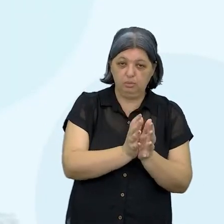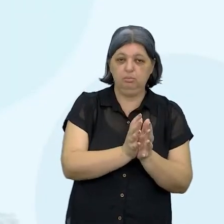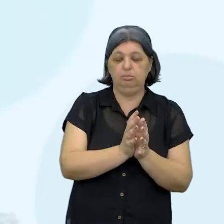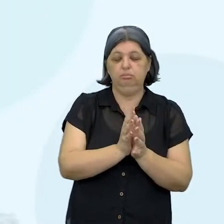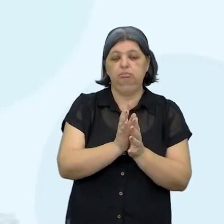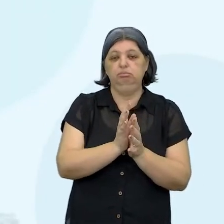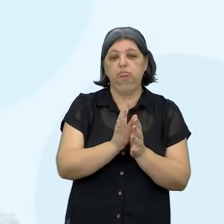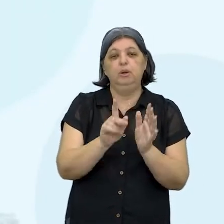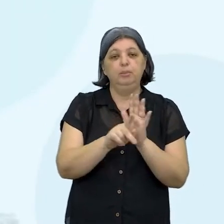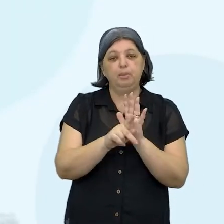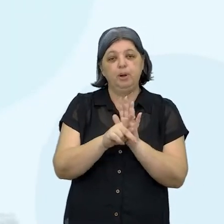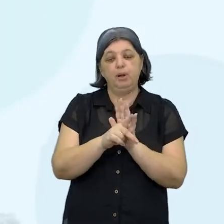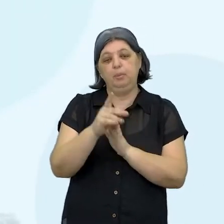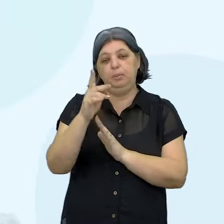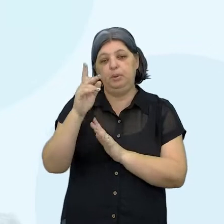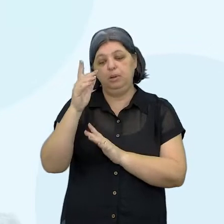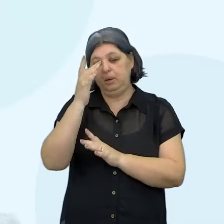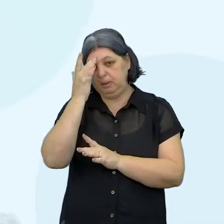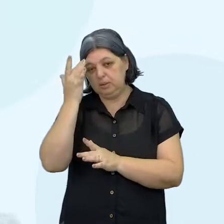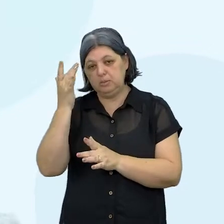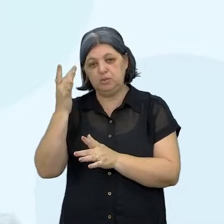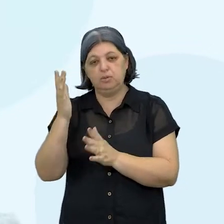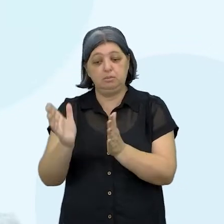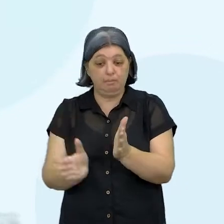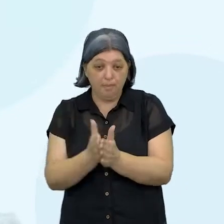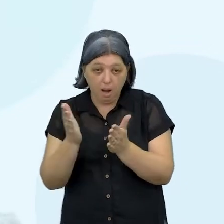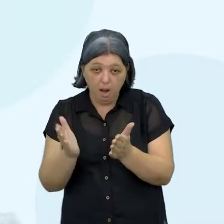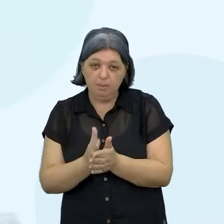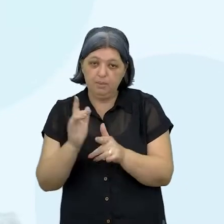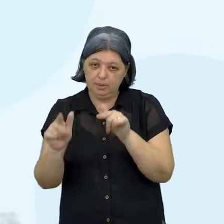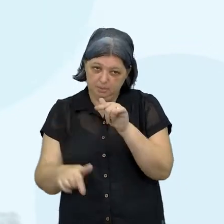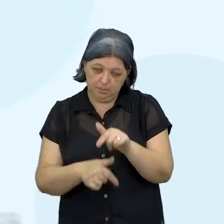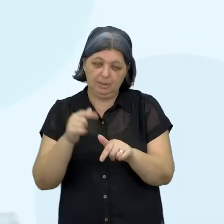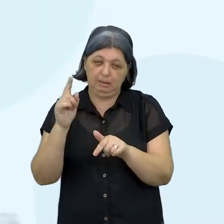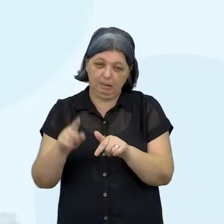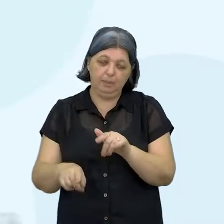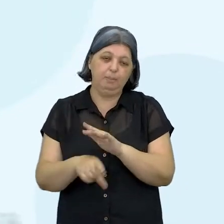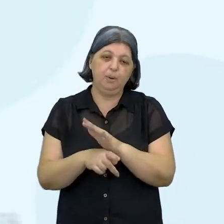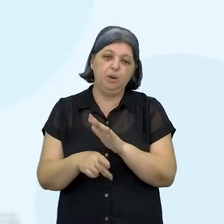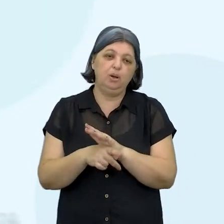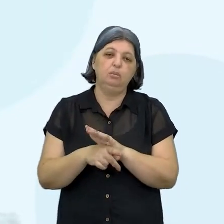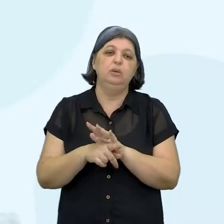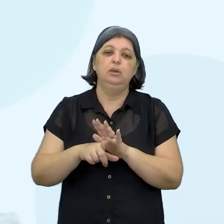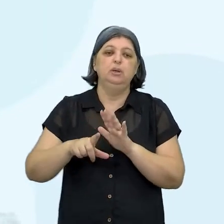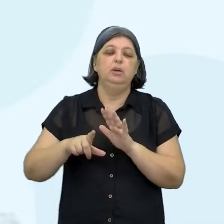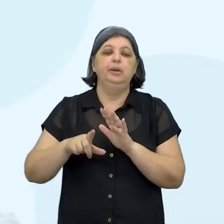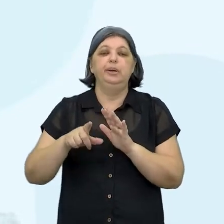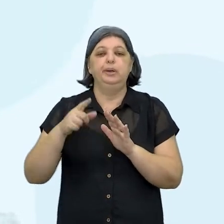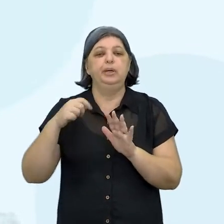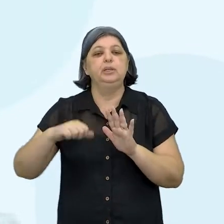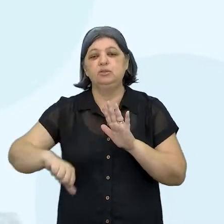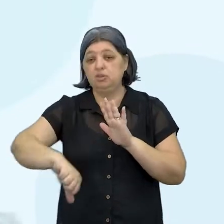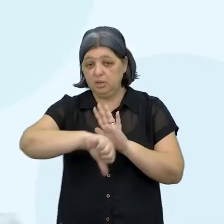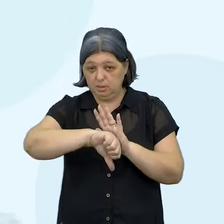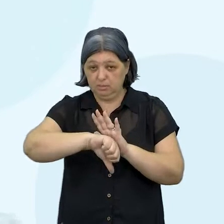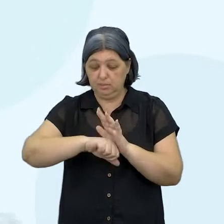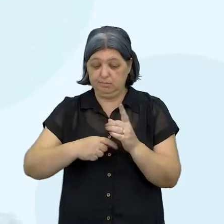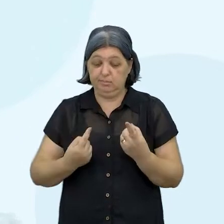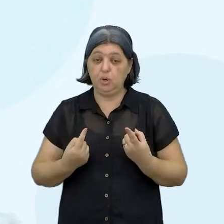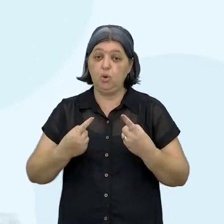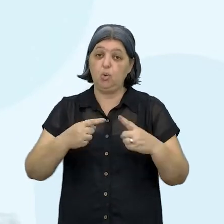trabalhadores pobres, corresponde à ilegalidade dos bens. Então, são crimes cometidos contra